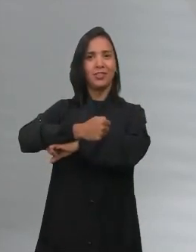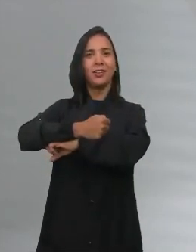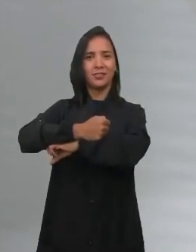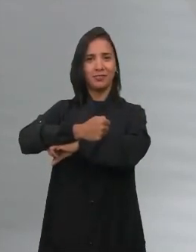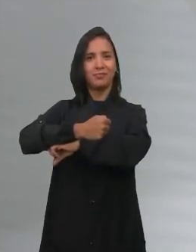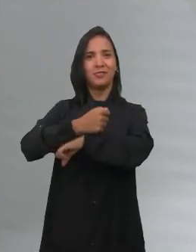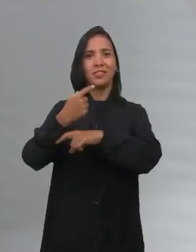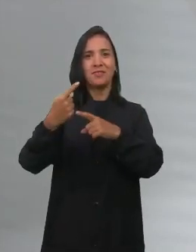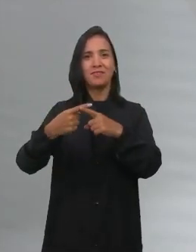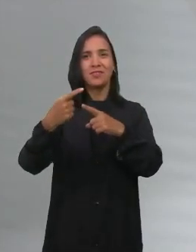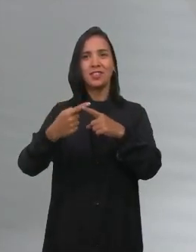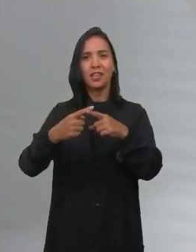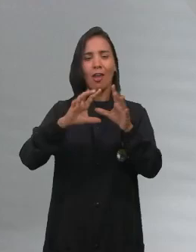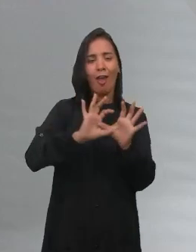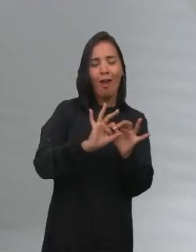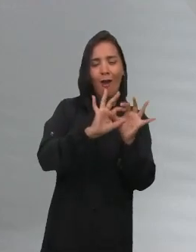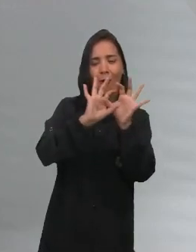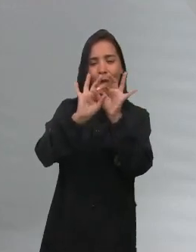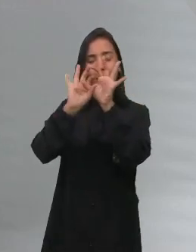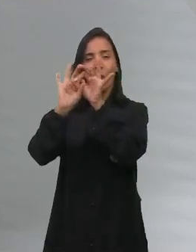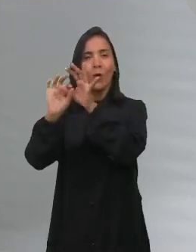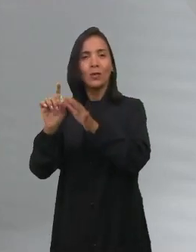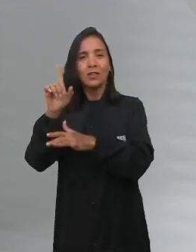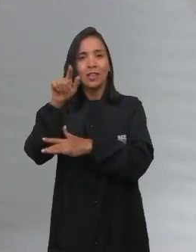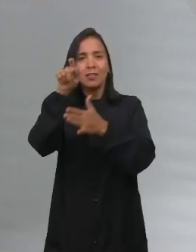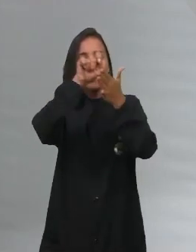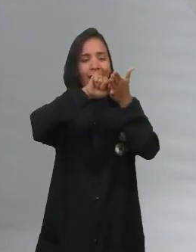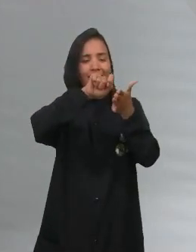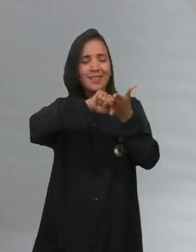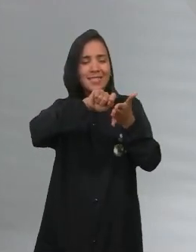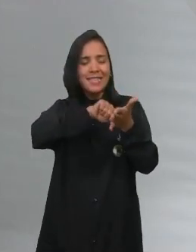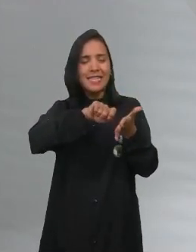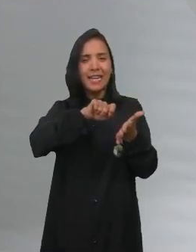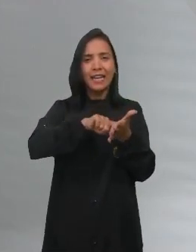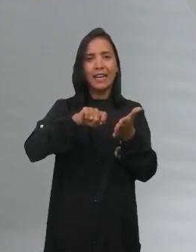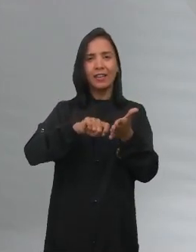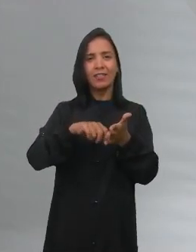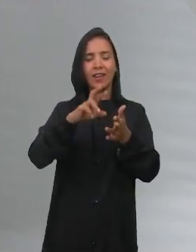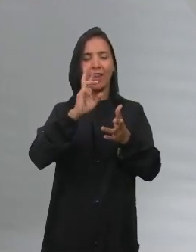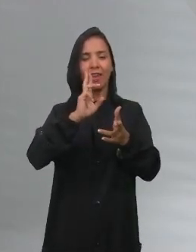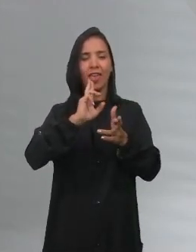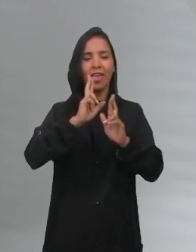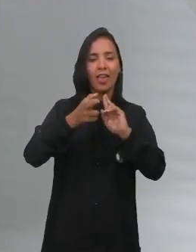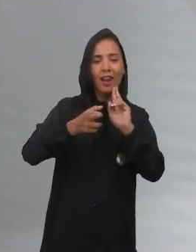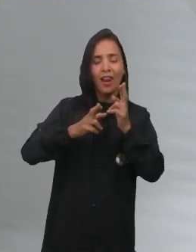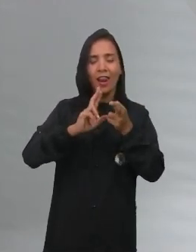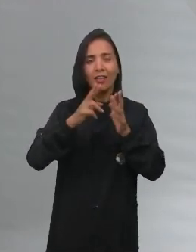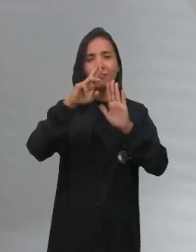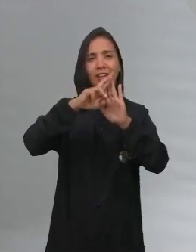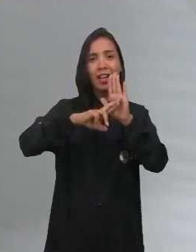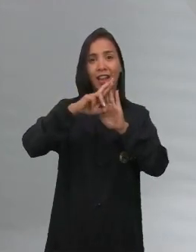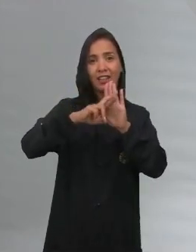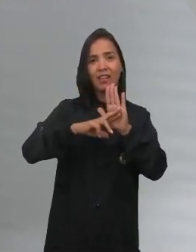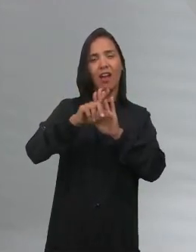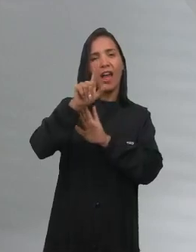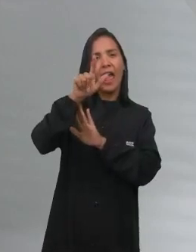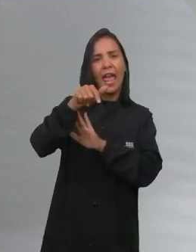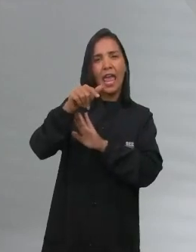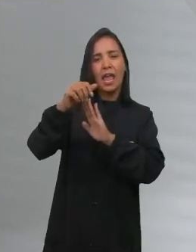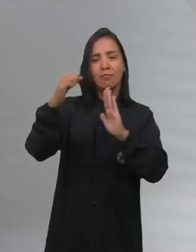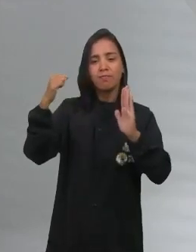literatura que está começando ali a se formar. Não é, de fato, uma literatura brasileira,